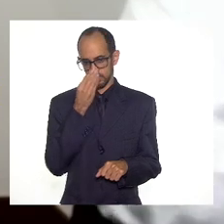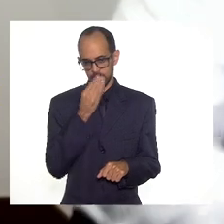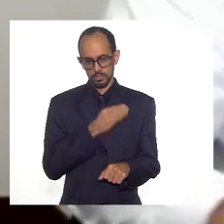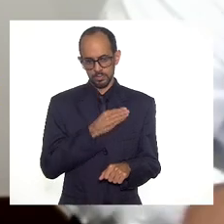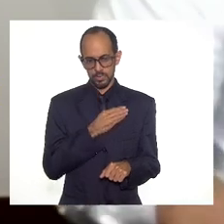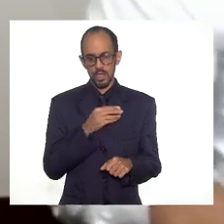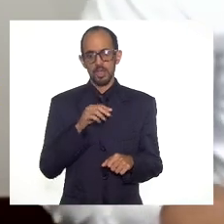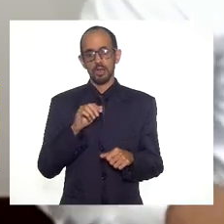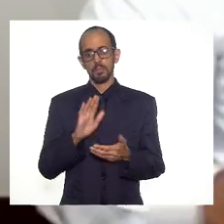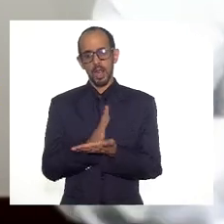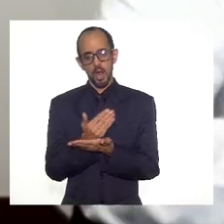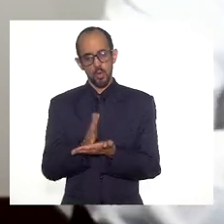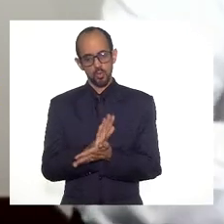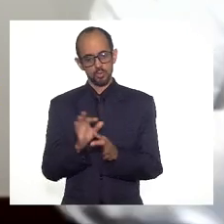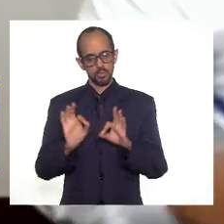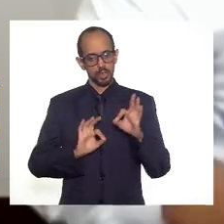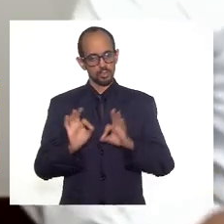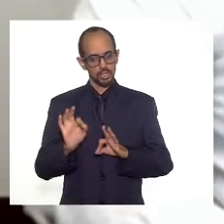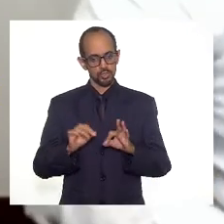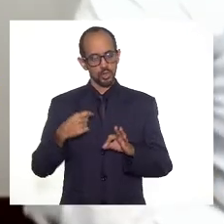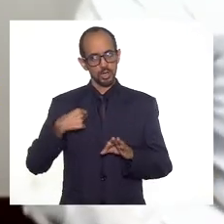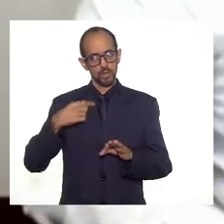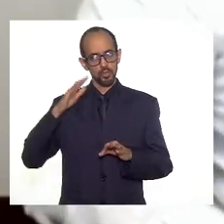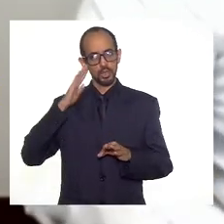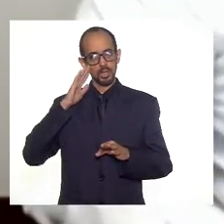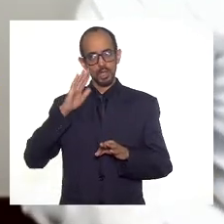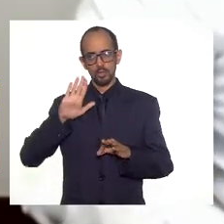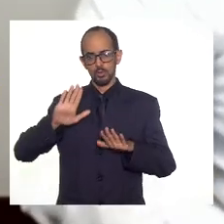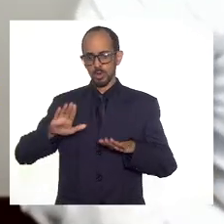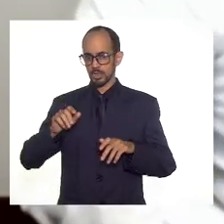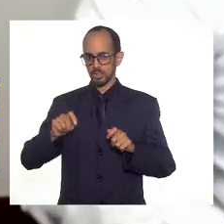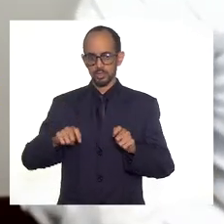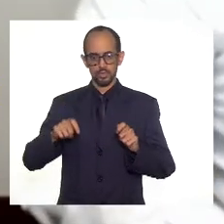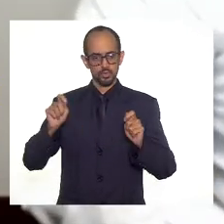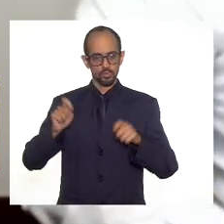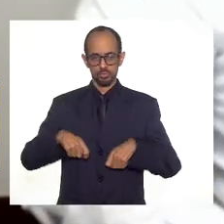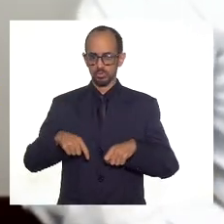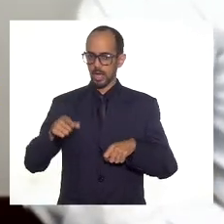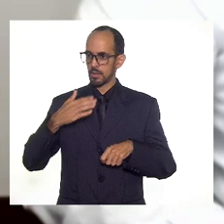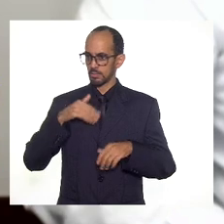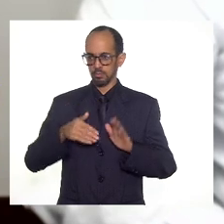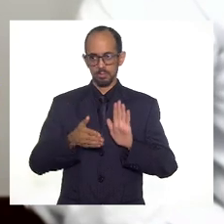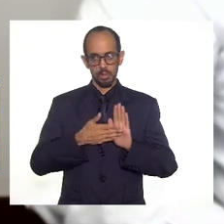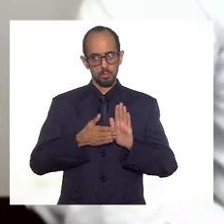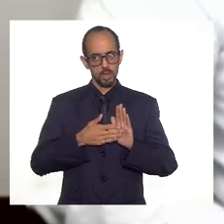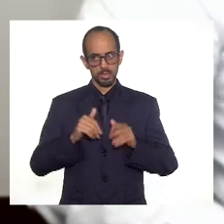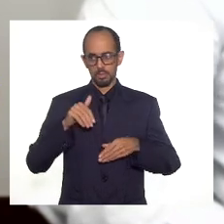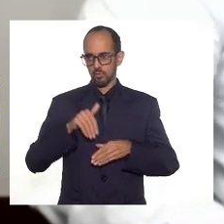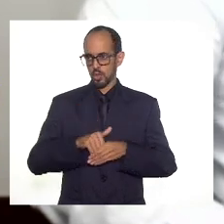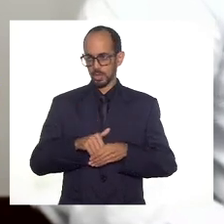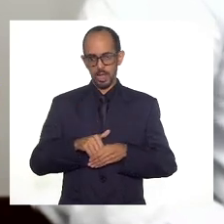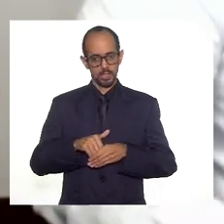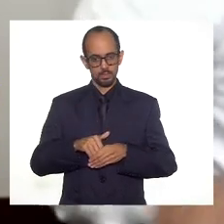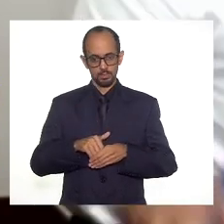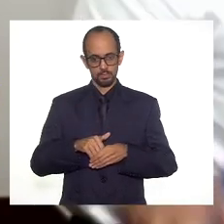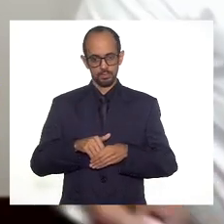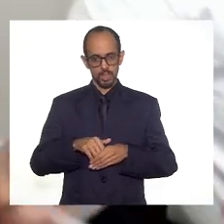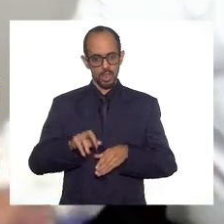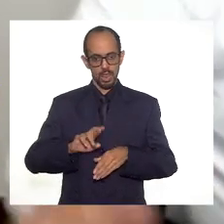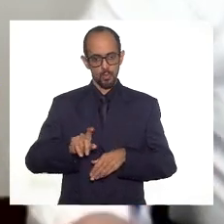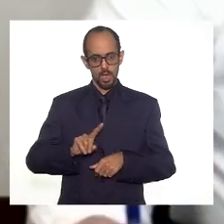alguns projetos. Falei: meu irmão, eu entendo, mas eu isso não conte comigo, que eu não ponho para votar. Tá? E a gente não engana ninguém, a gente